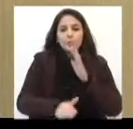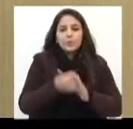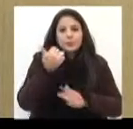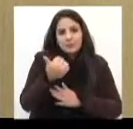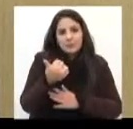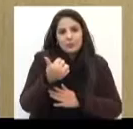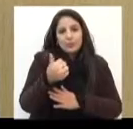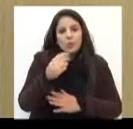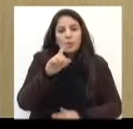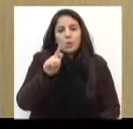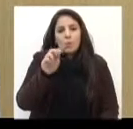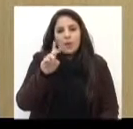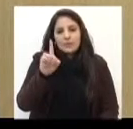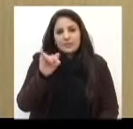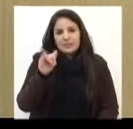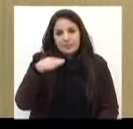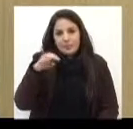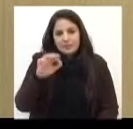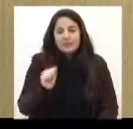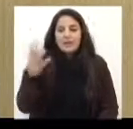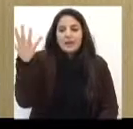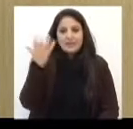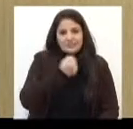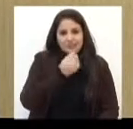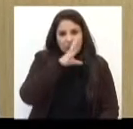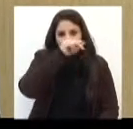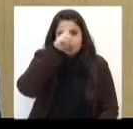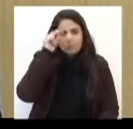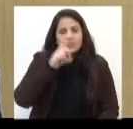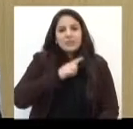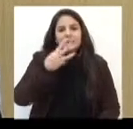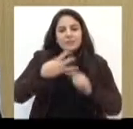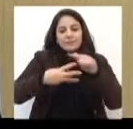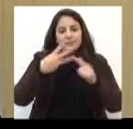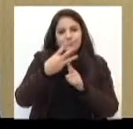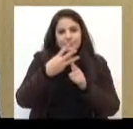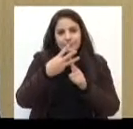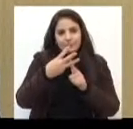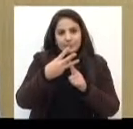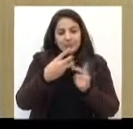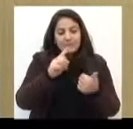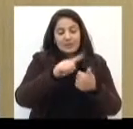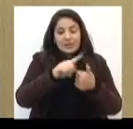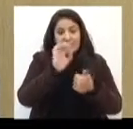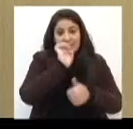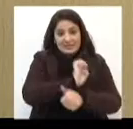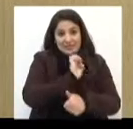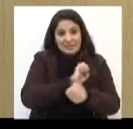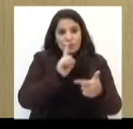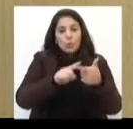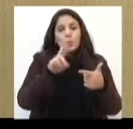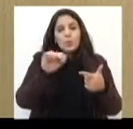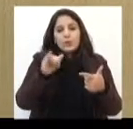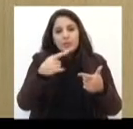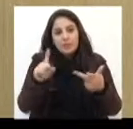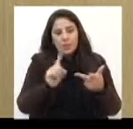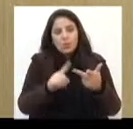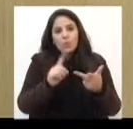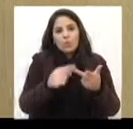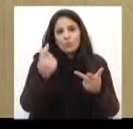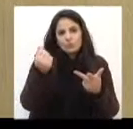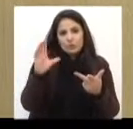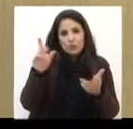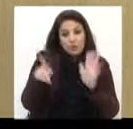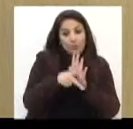de 2016. A arrecadação do município tem 3 principais fontes: o Estado, a União e as